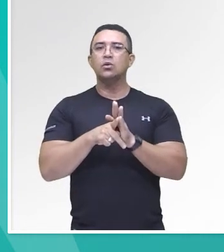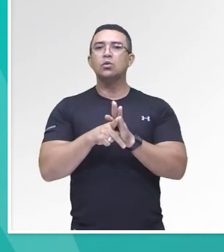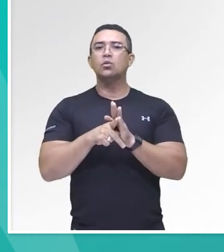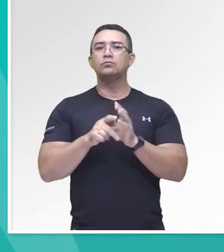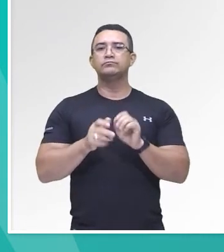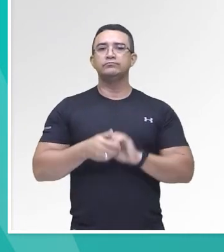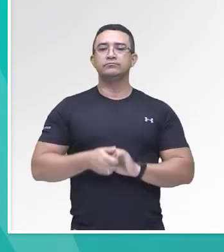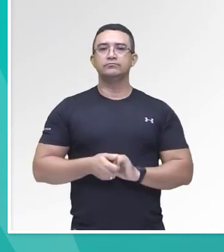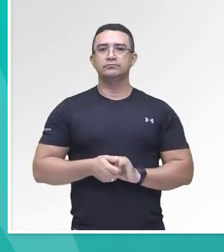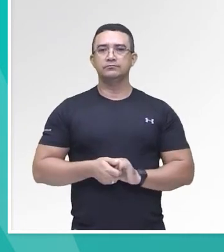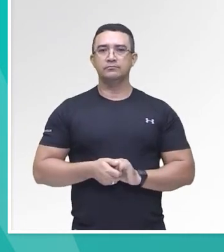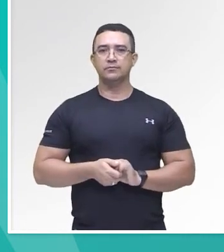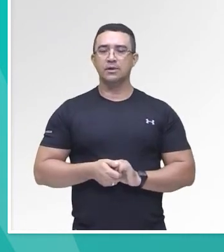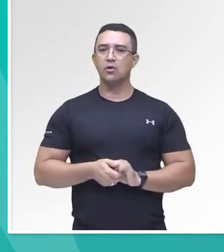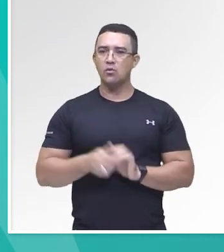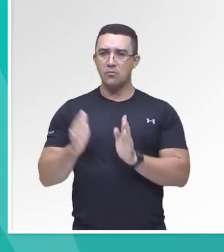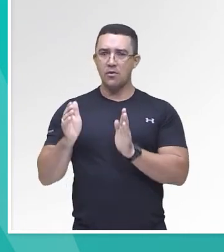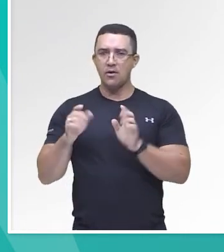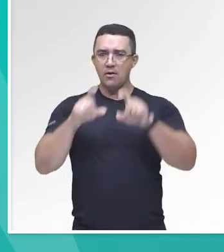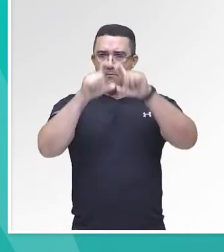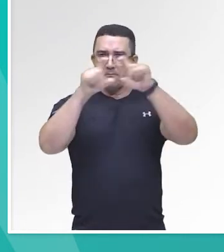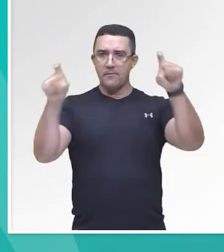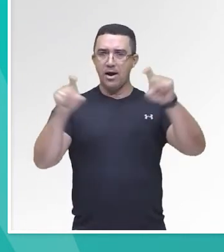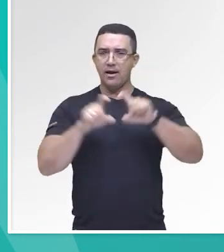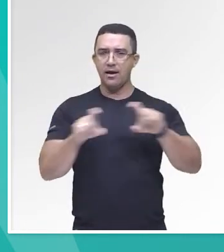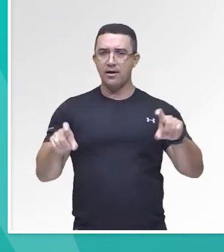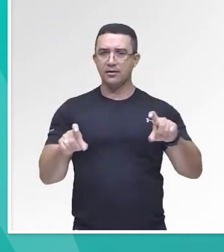que os parágrafos